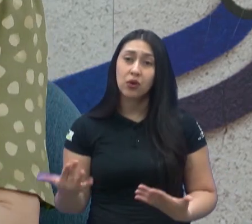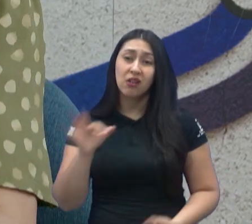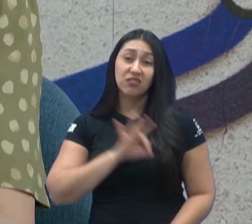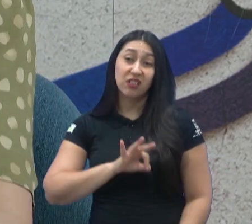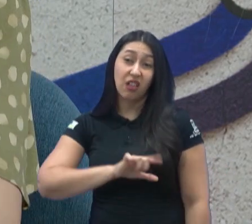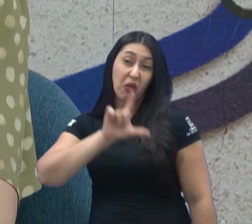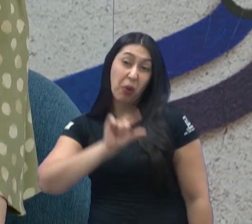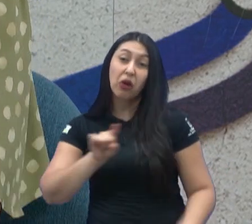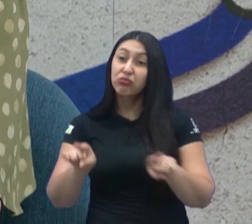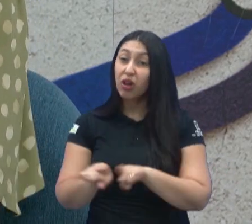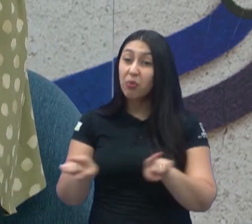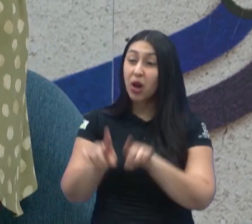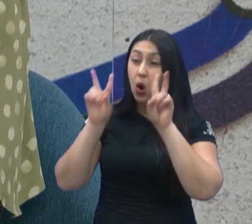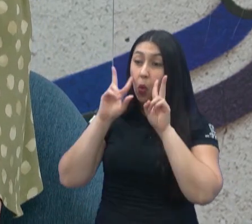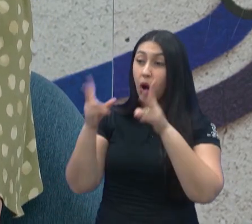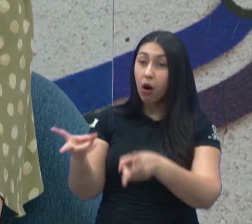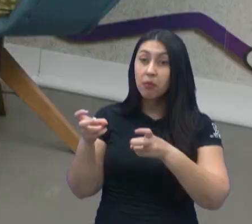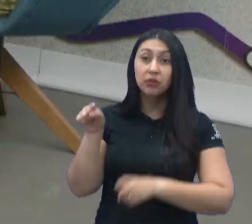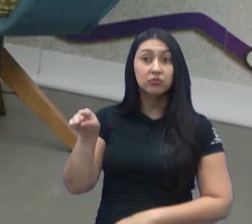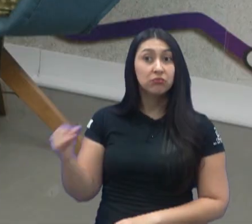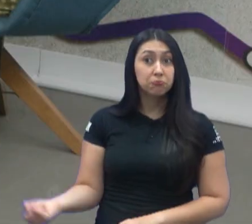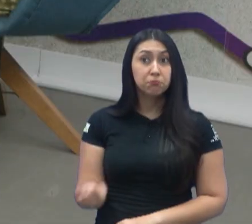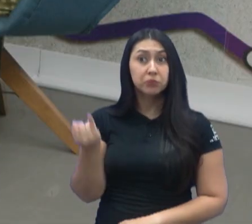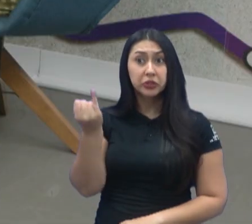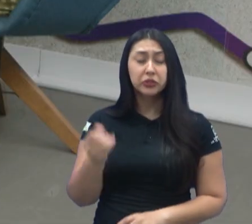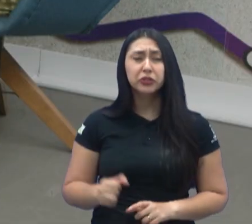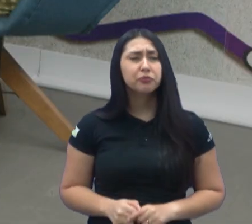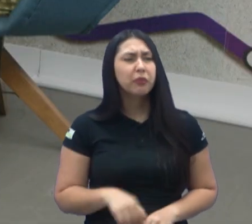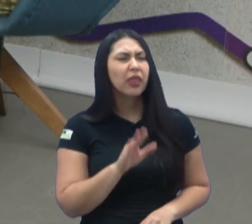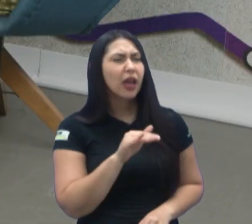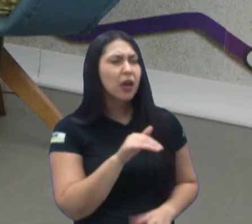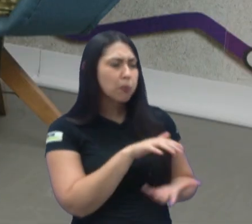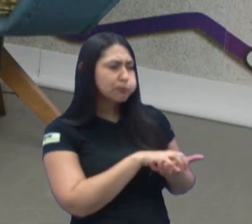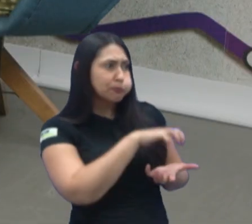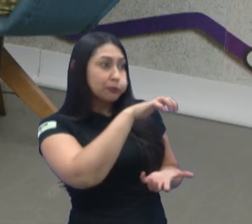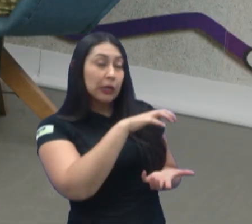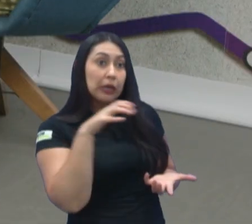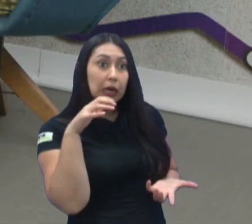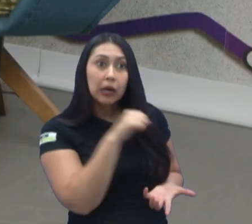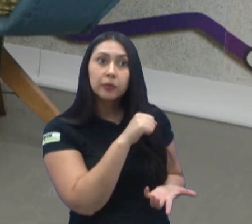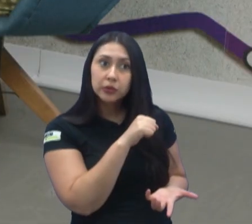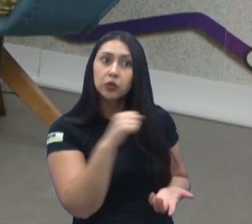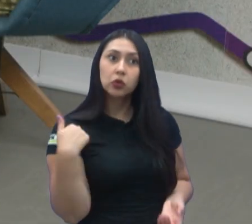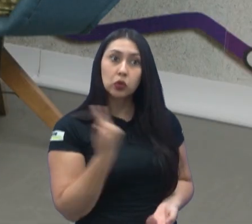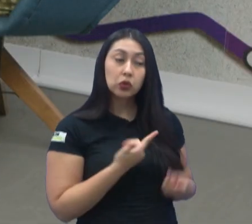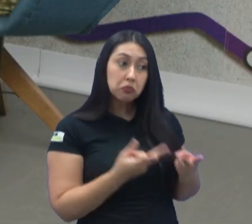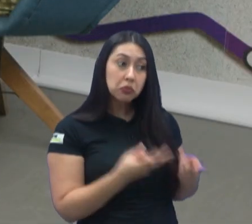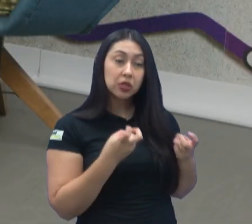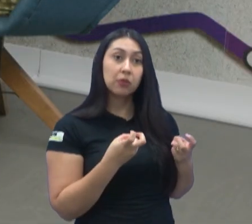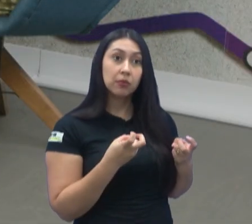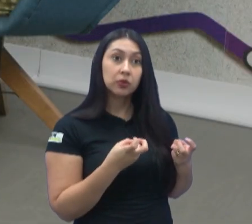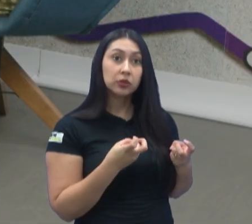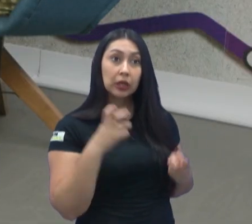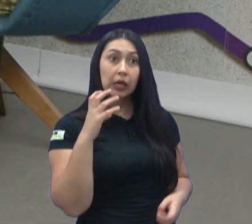o reconhecimento de que é um profissional importante. Ô Débora, com o envelhecimento acelerado, né, que a gente sabe que está acelerado